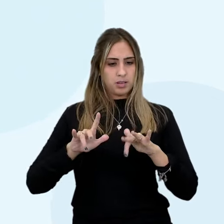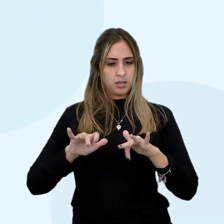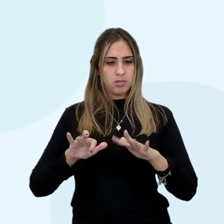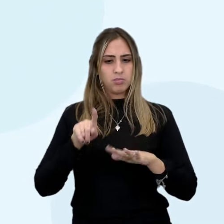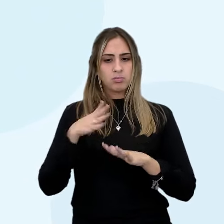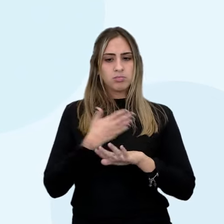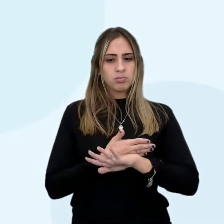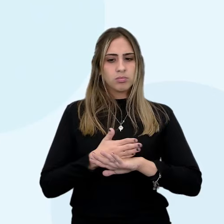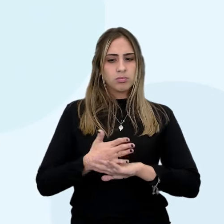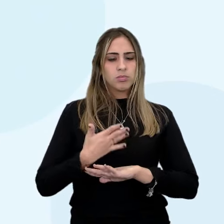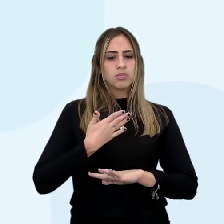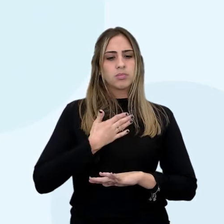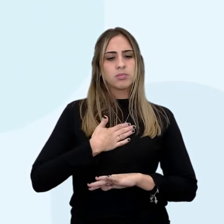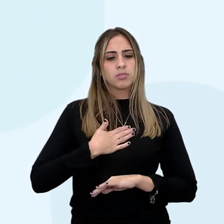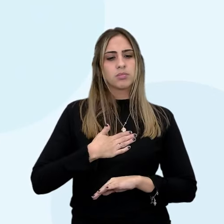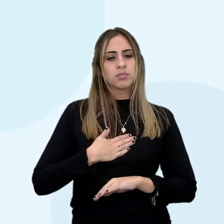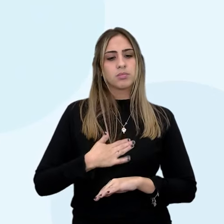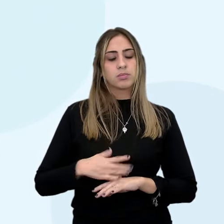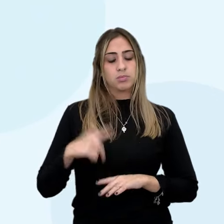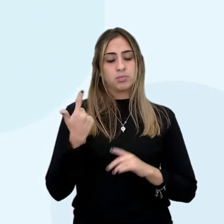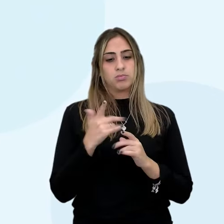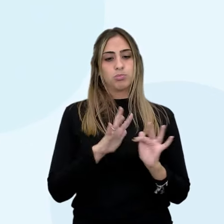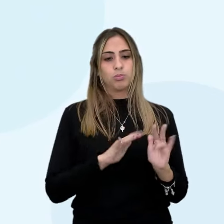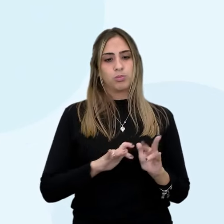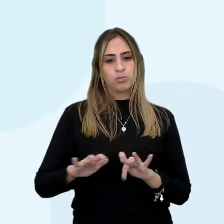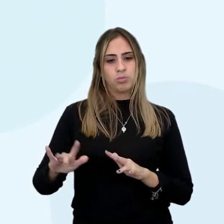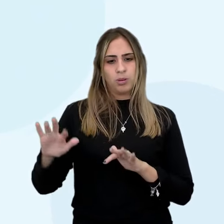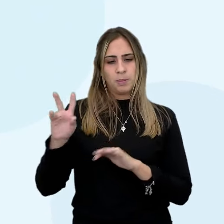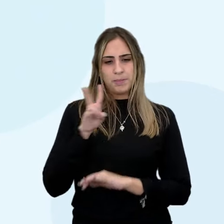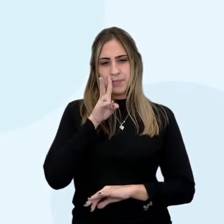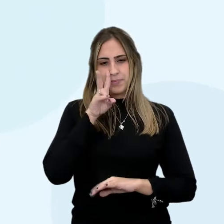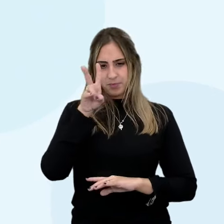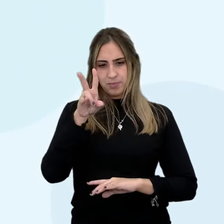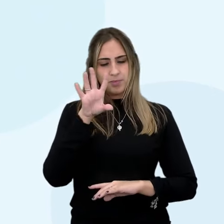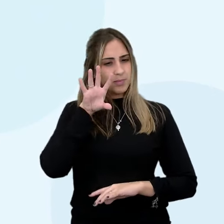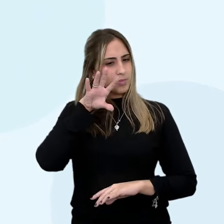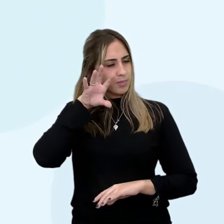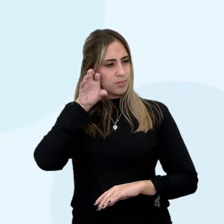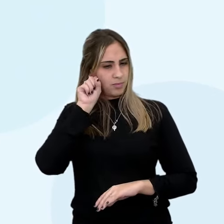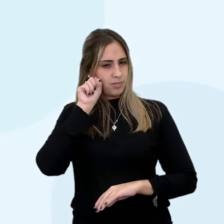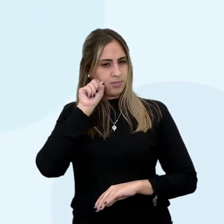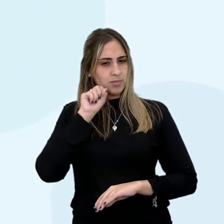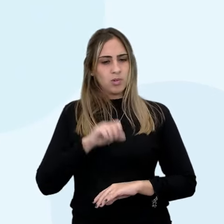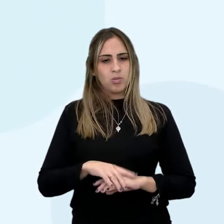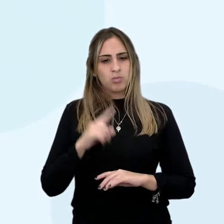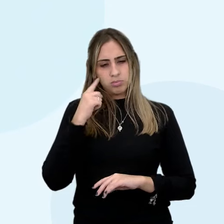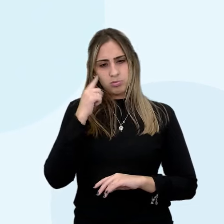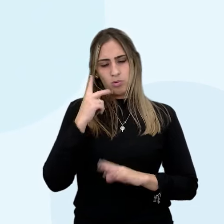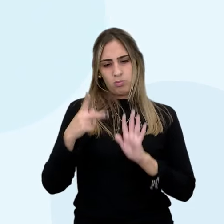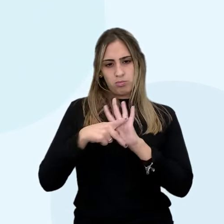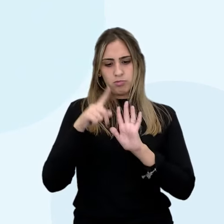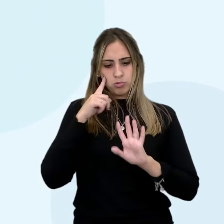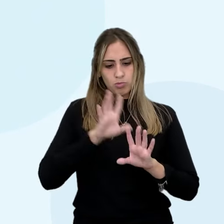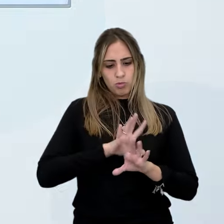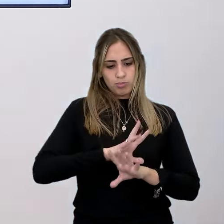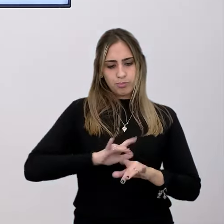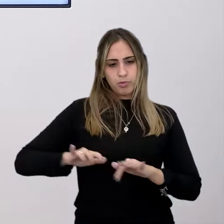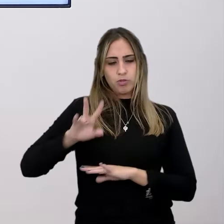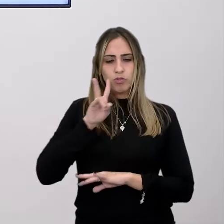ela começa a calma mas Eita então pensando uma forma bem rápido bem rápido